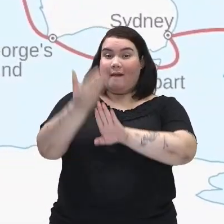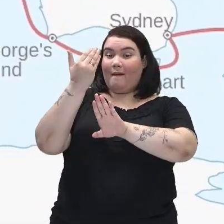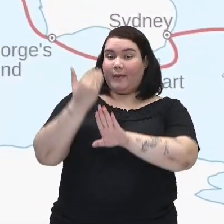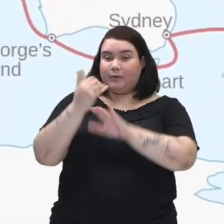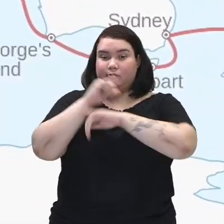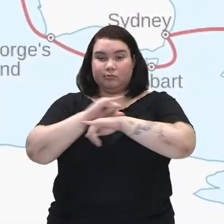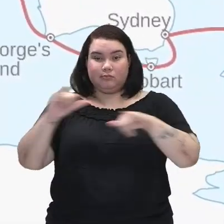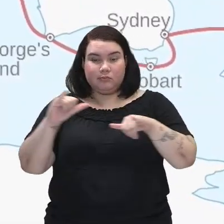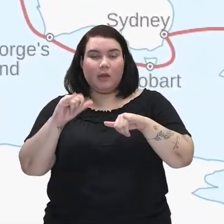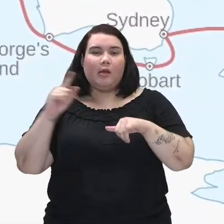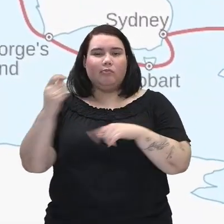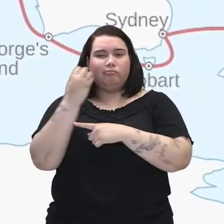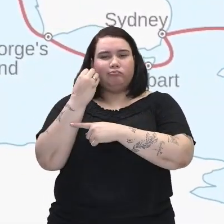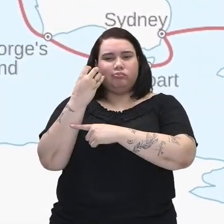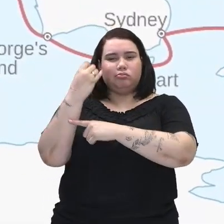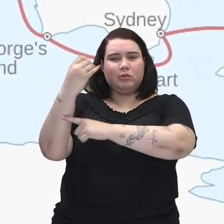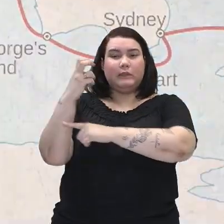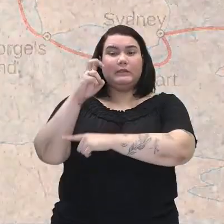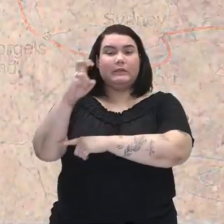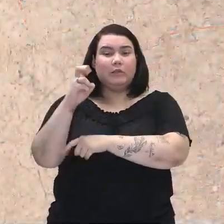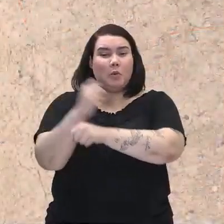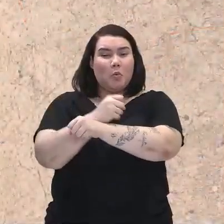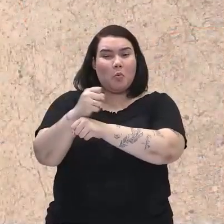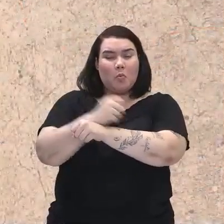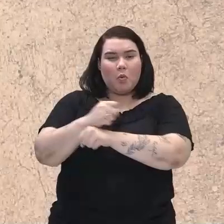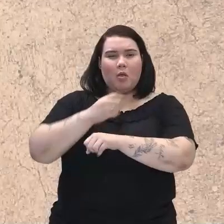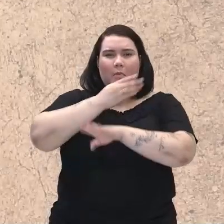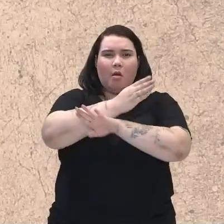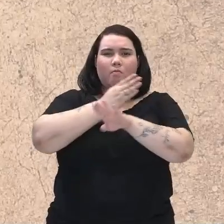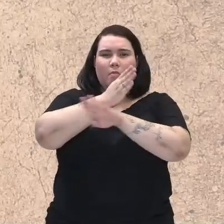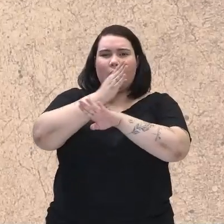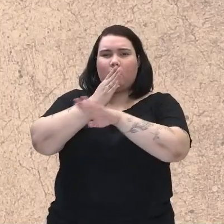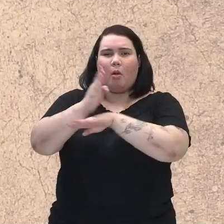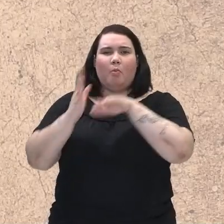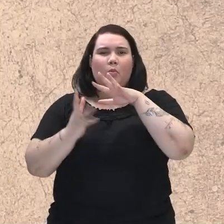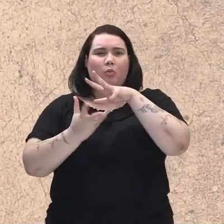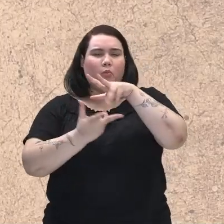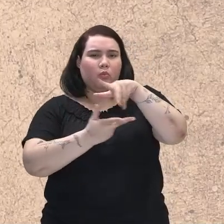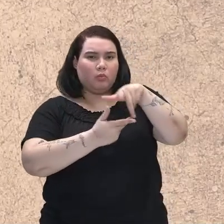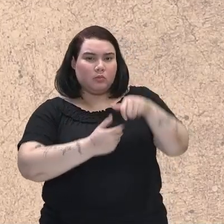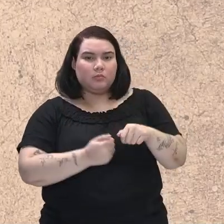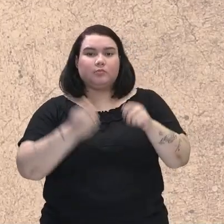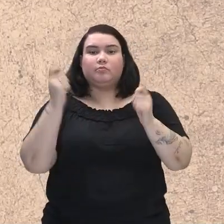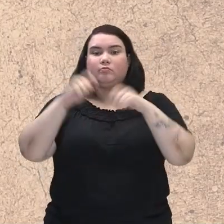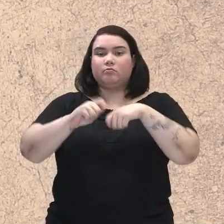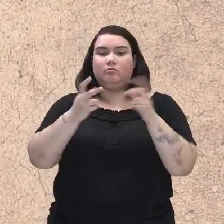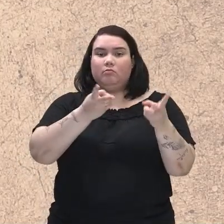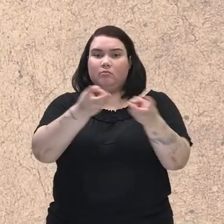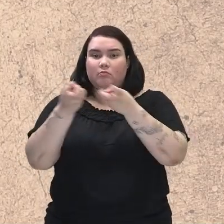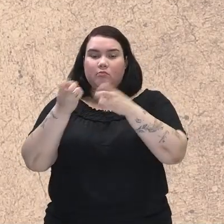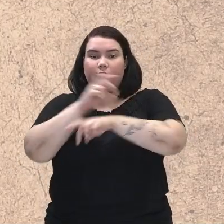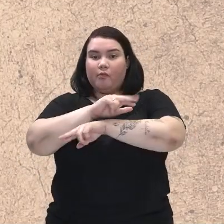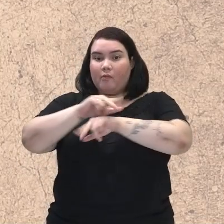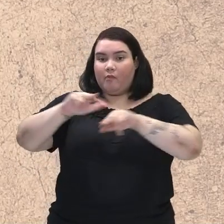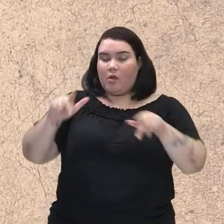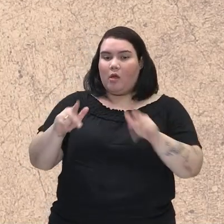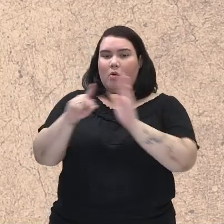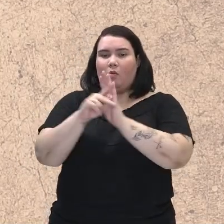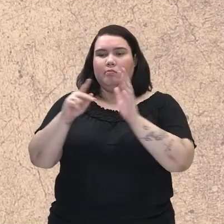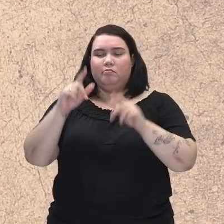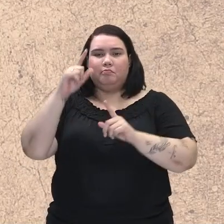durou 5 anos por todos os continentes. E nessa viagem ele conseguiu observar a diversidade de